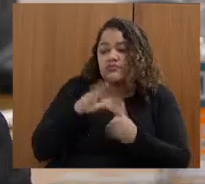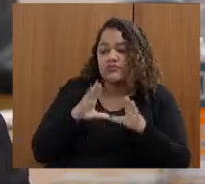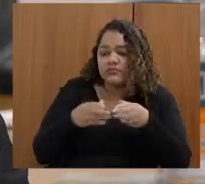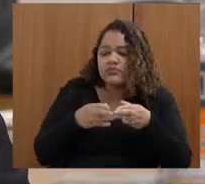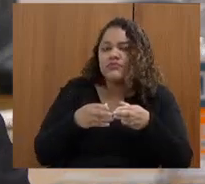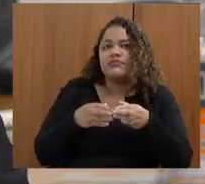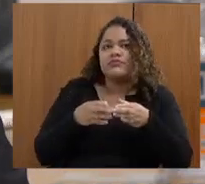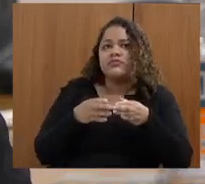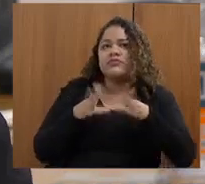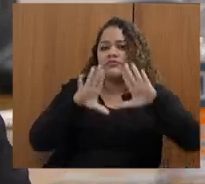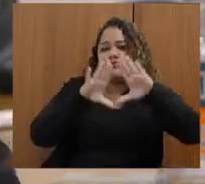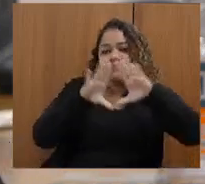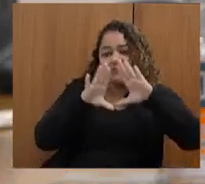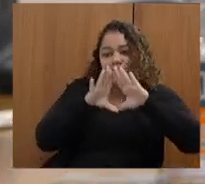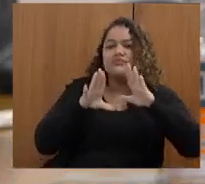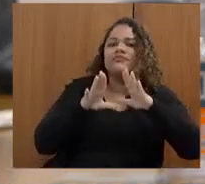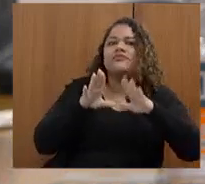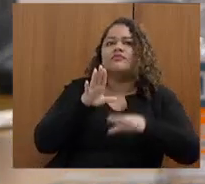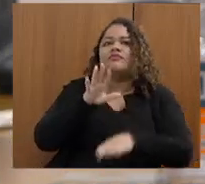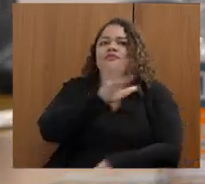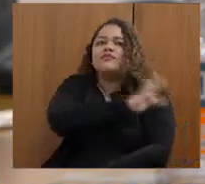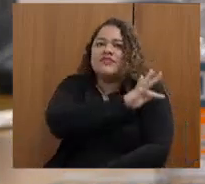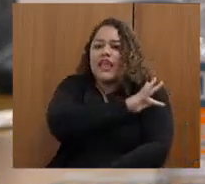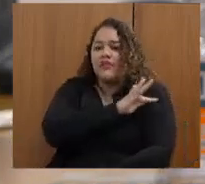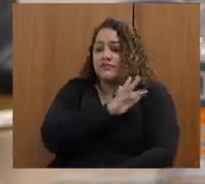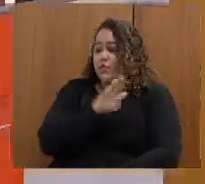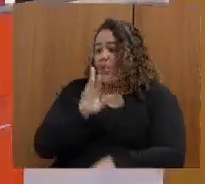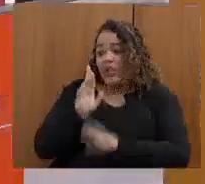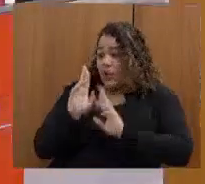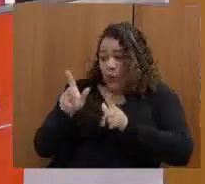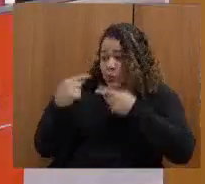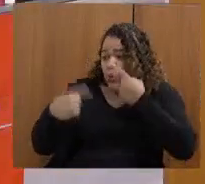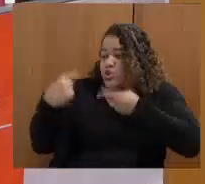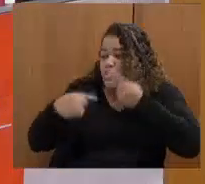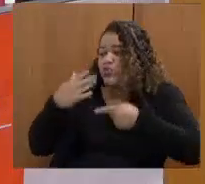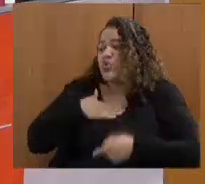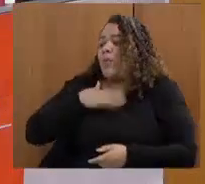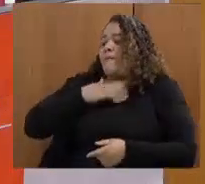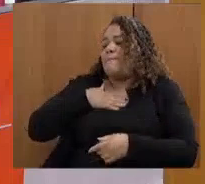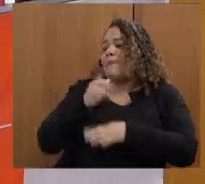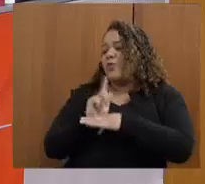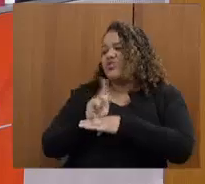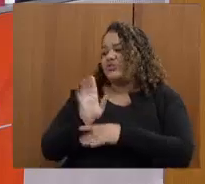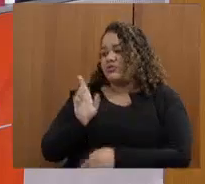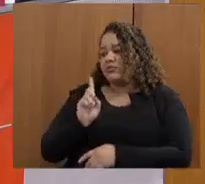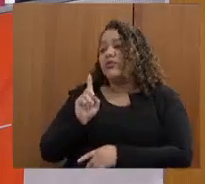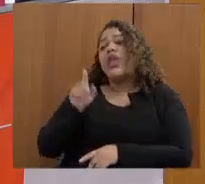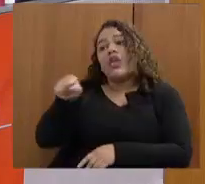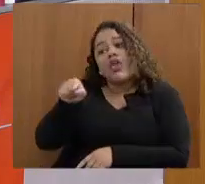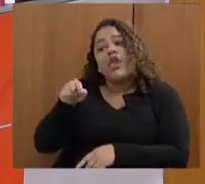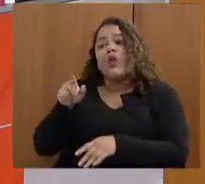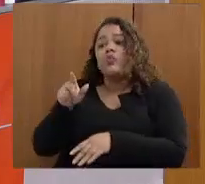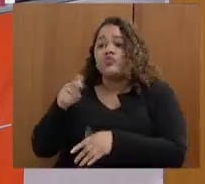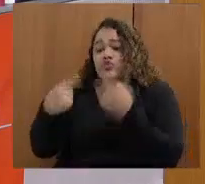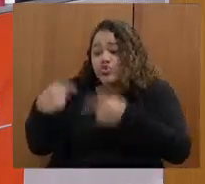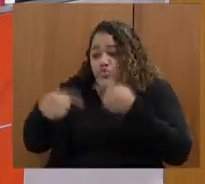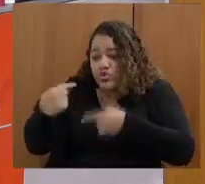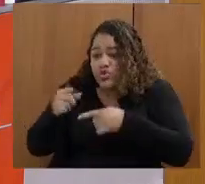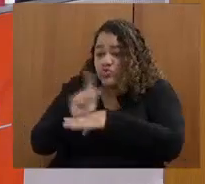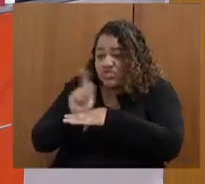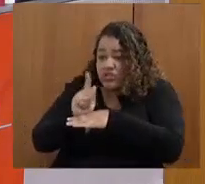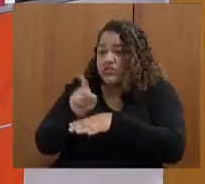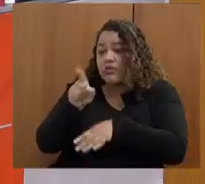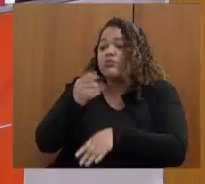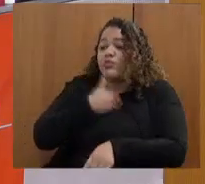fiscaliza então não tô discutindo a minha gestão tô discutindo a gestão do governo Zema inclusive